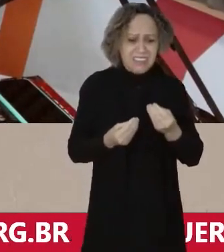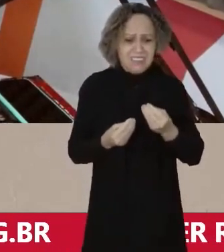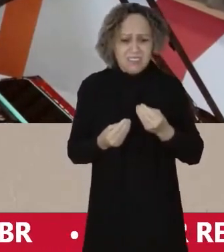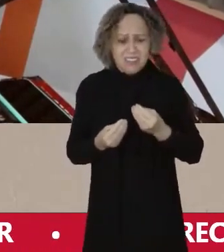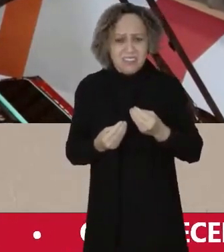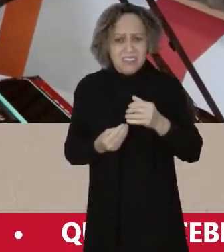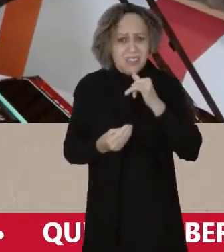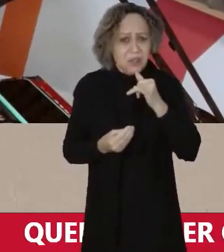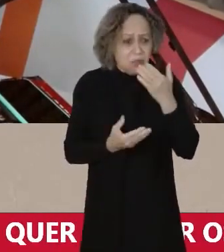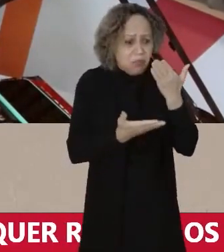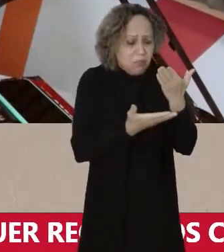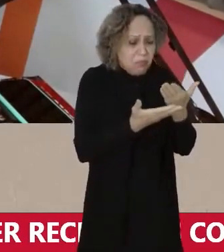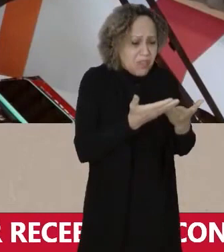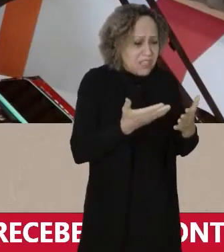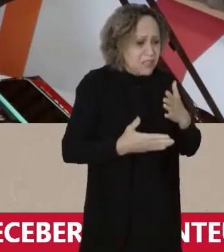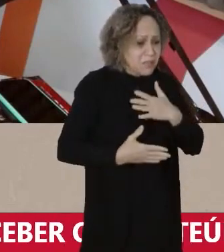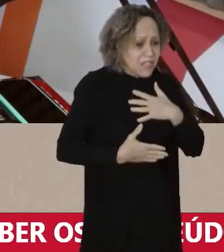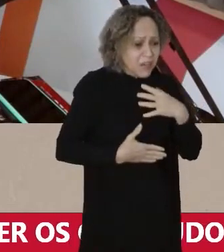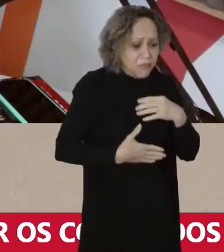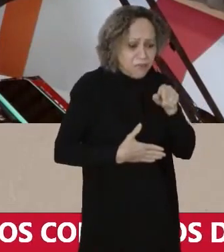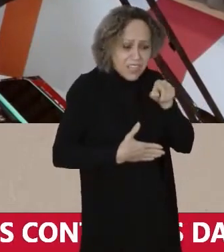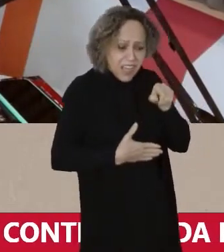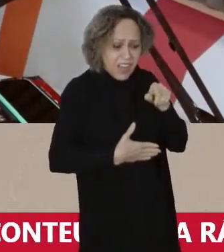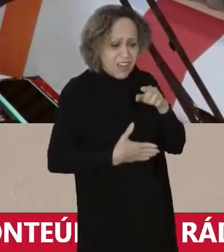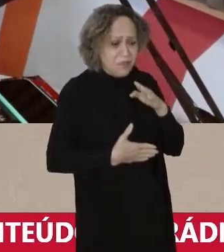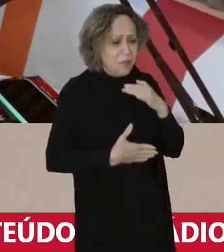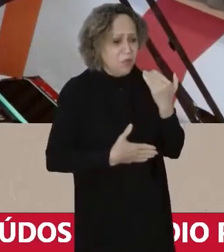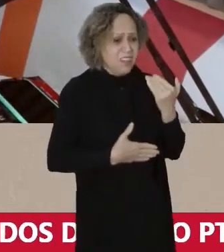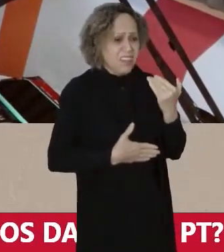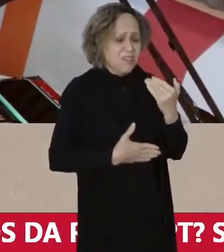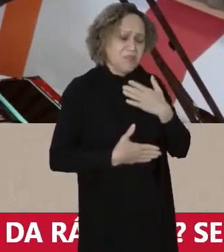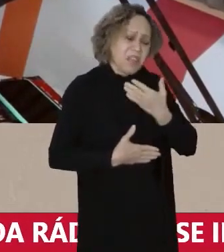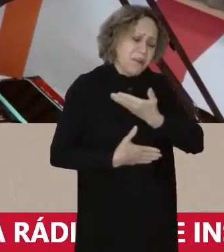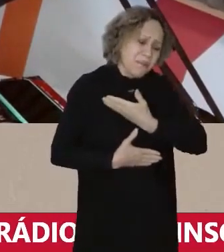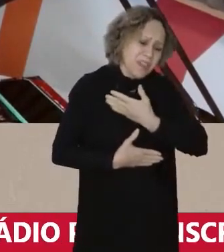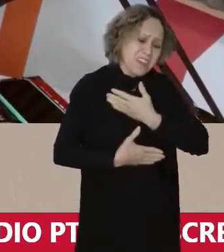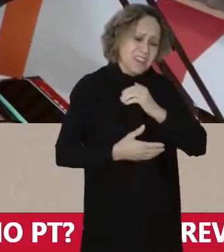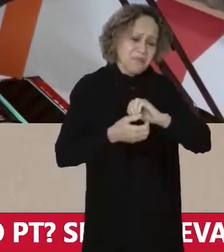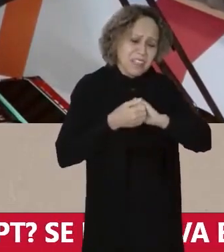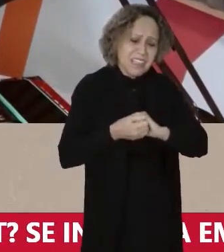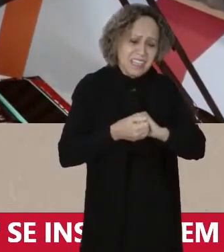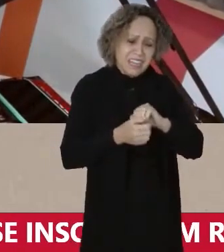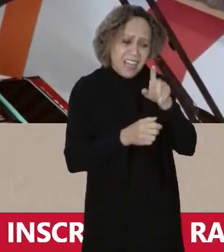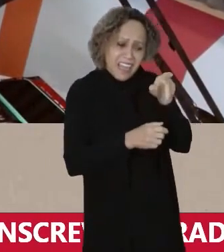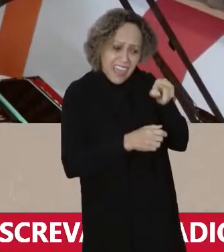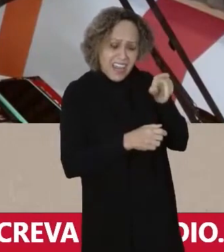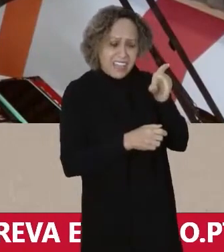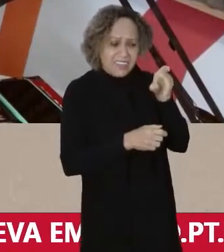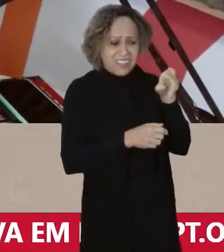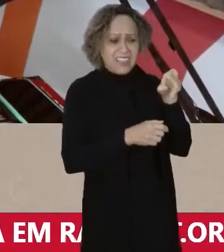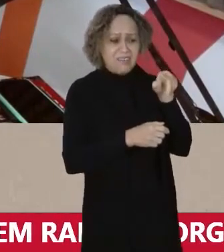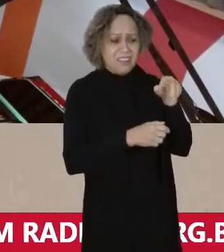minha companheira, parceira, mãe de santo, foi uma dor muito grande, grávida, que não foi